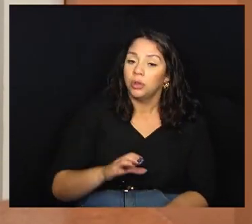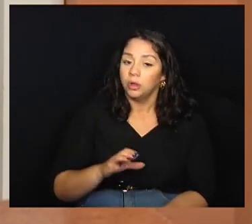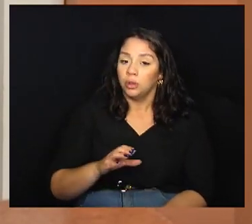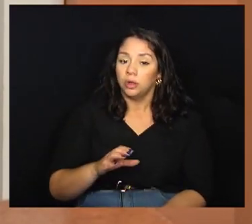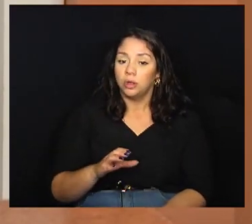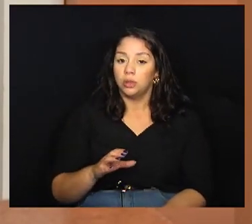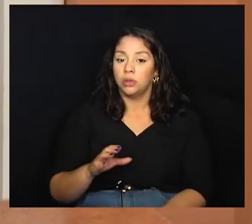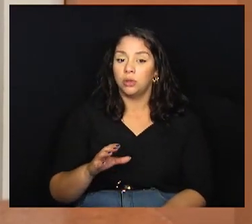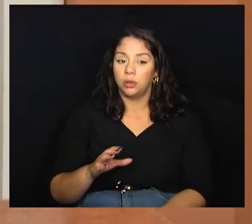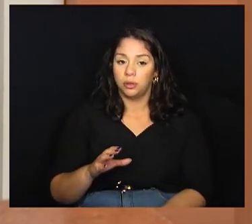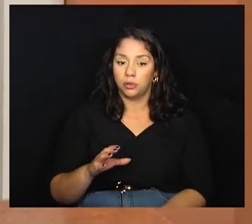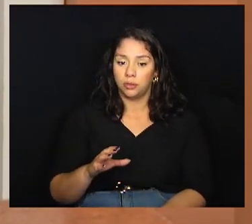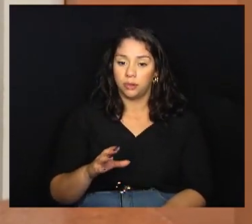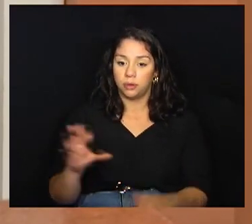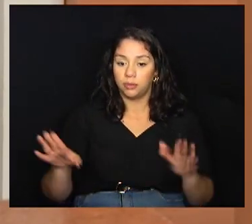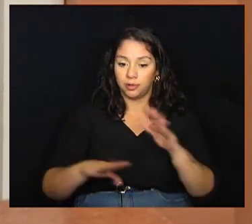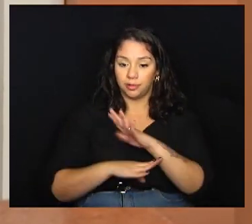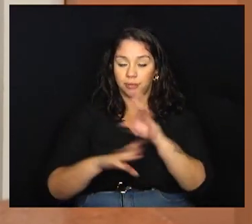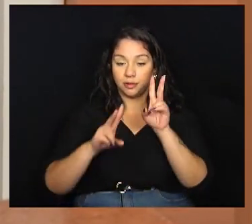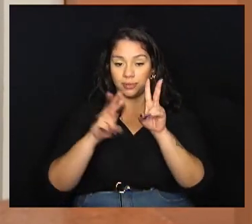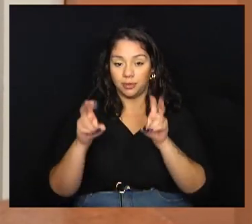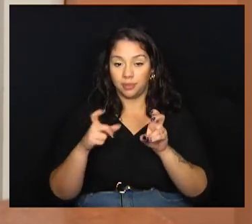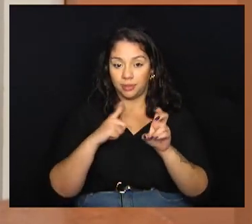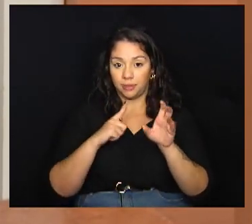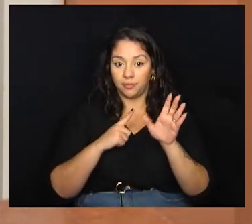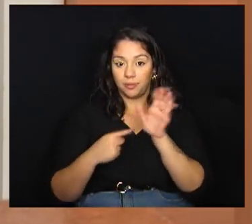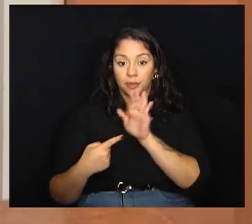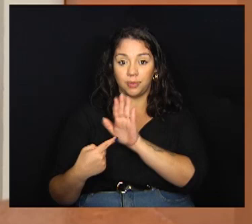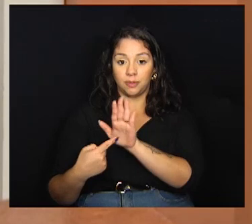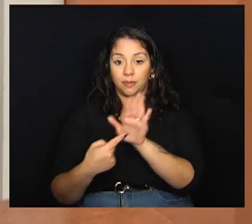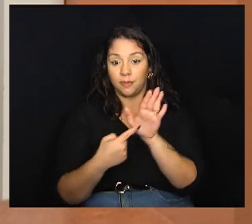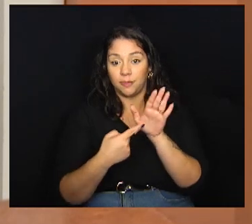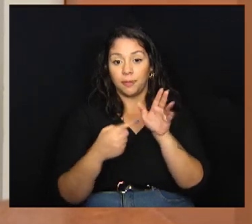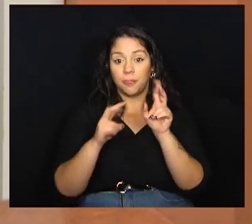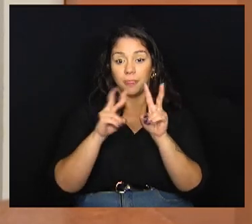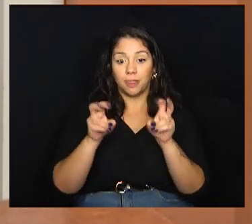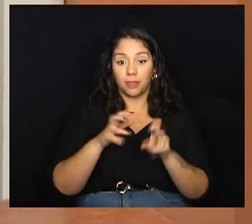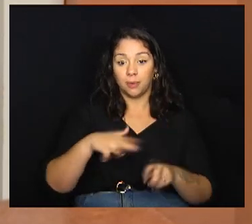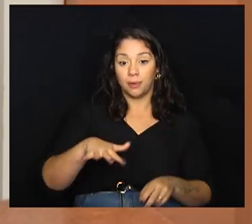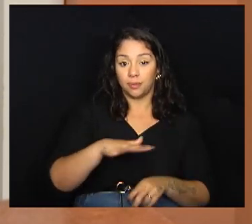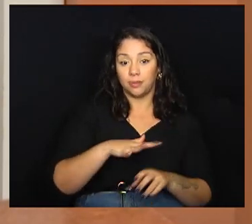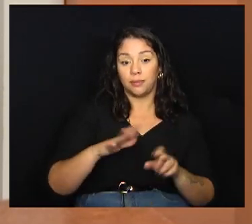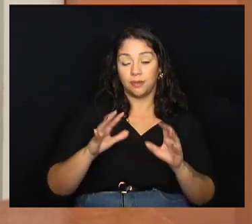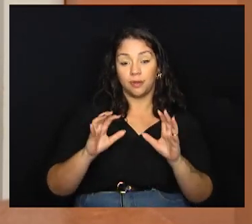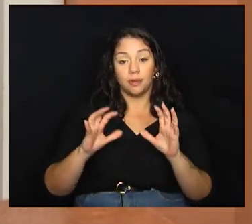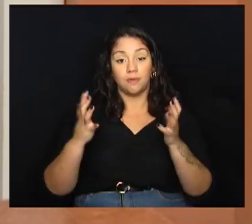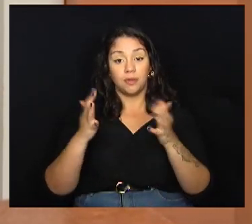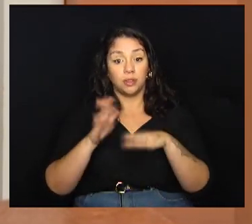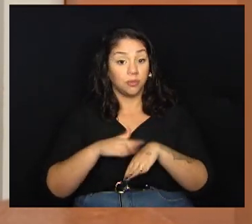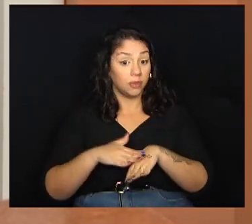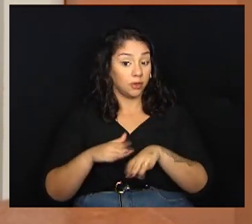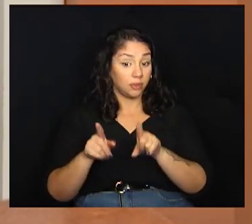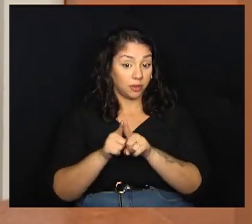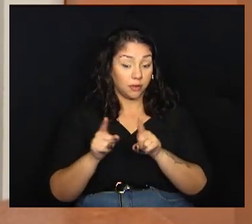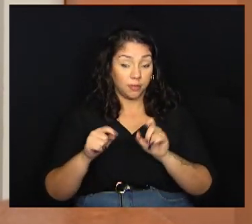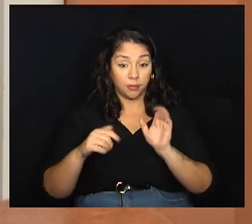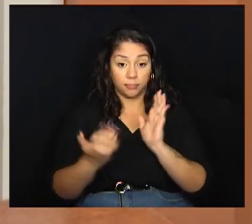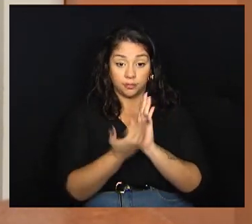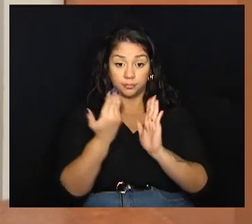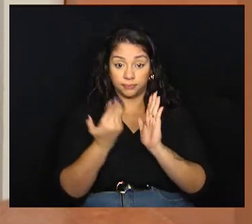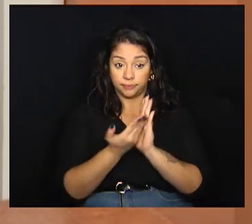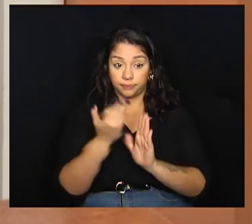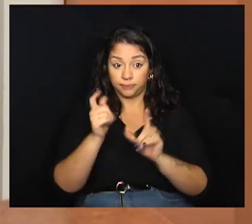Temática, realizou uma apresentação sobre o setor, eventos realizados, cartilha para os